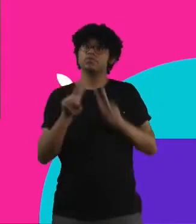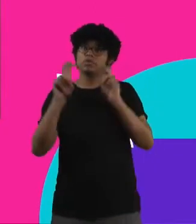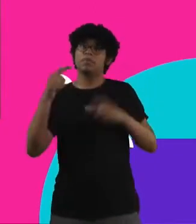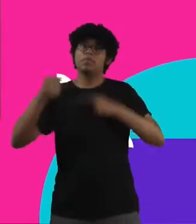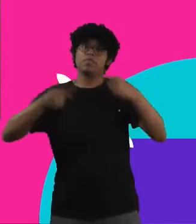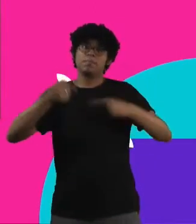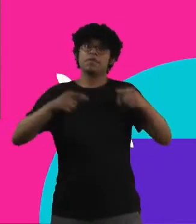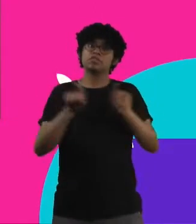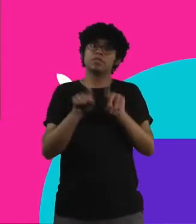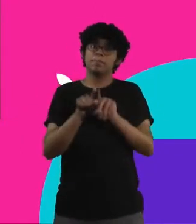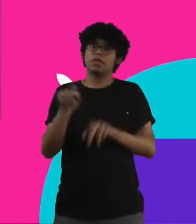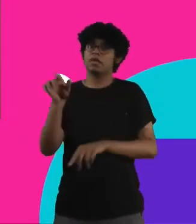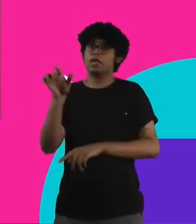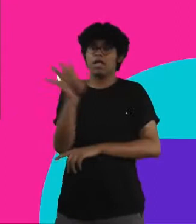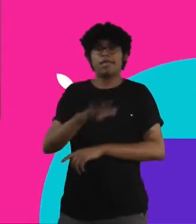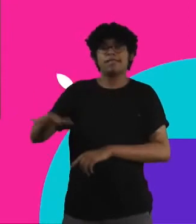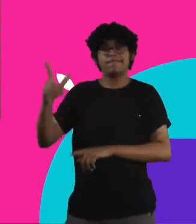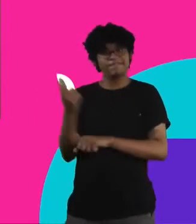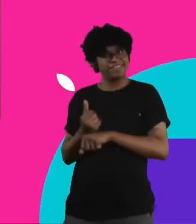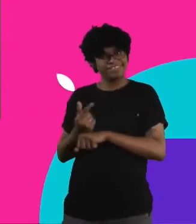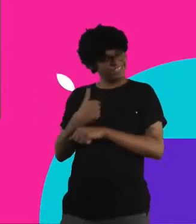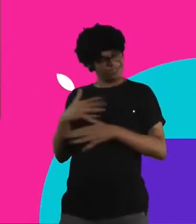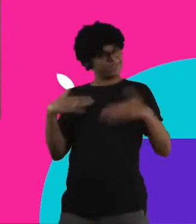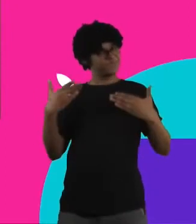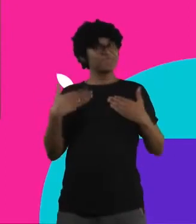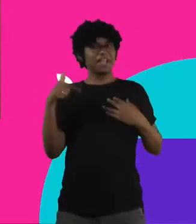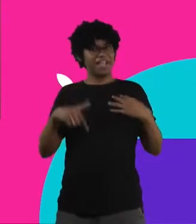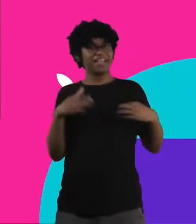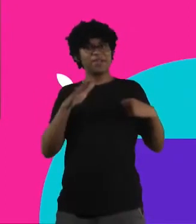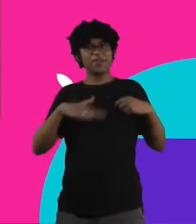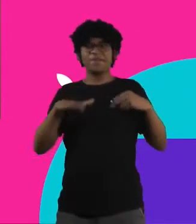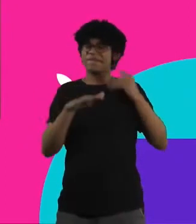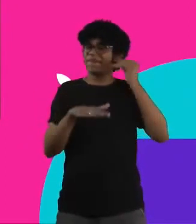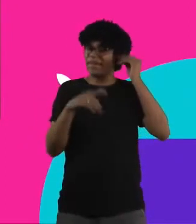questão financeira. Então, estou muito animada para essa conversa. Vamos junto.